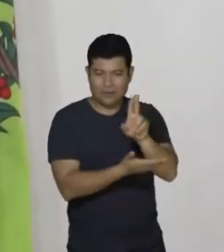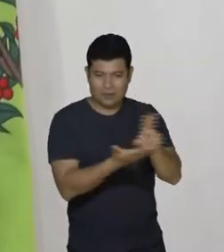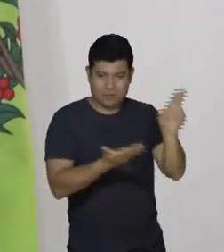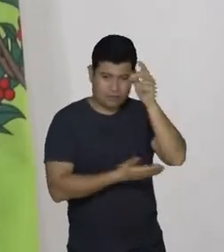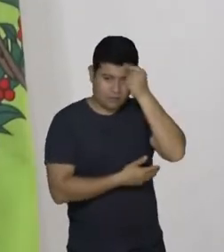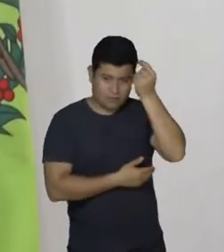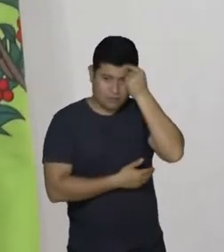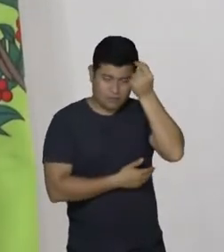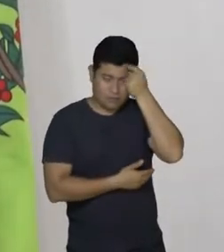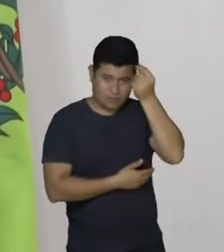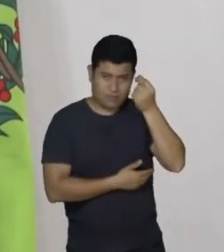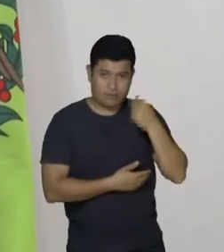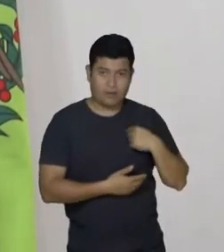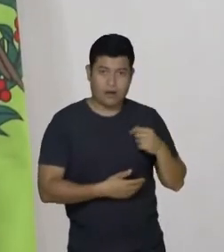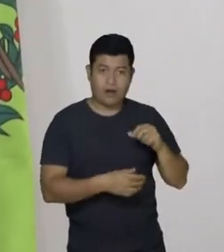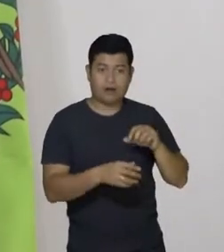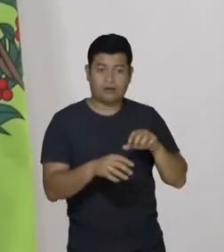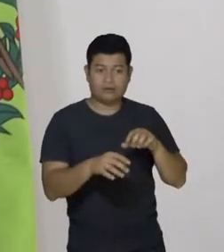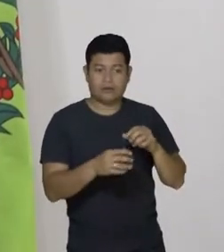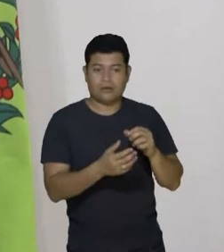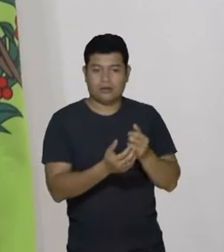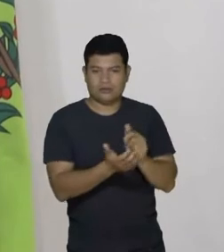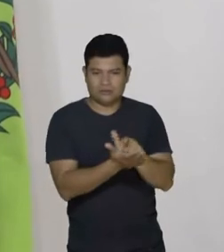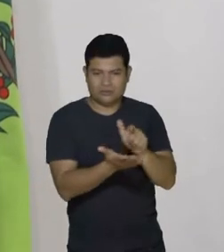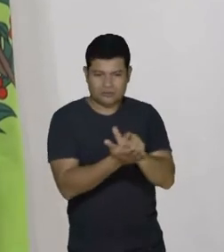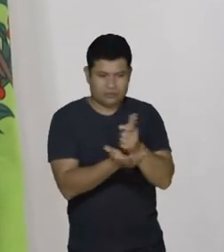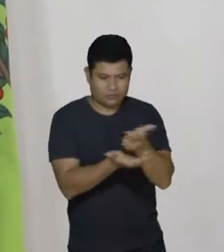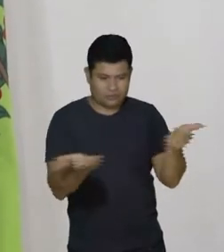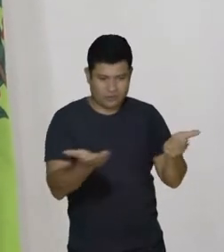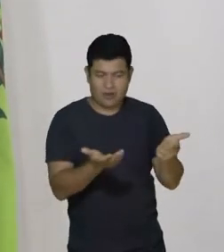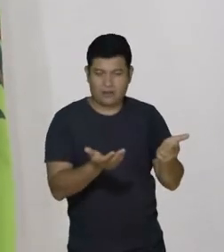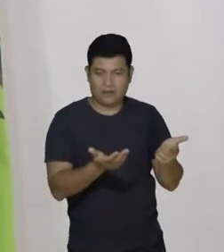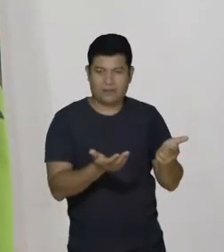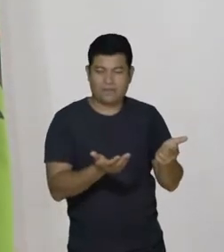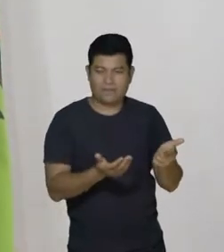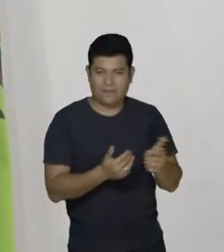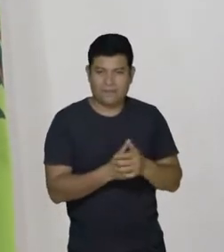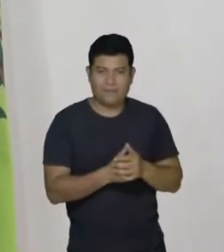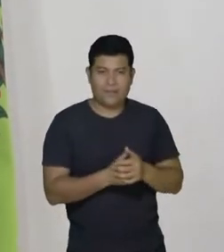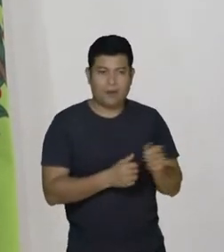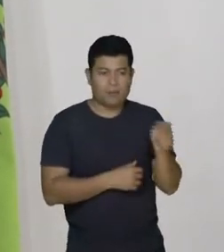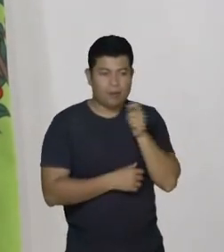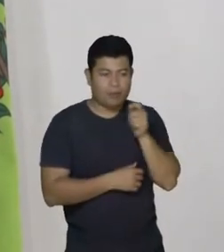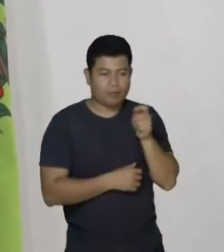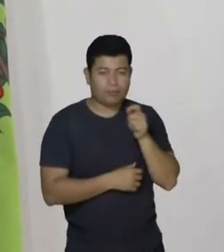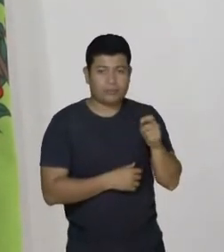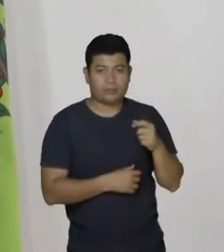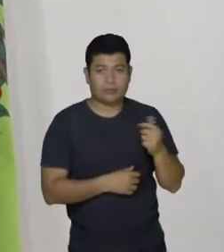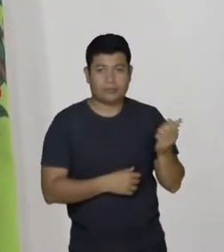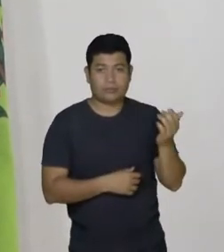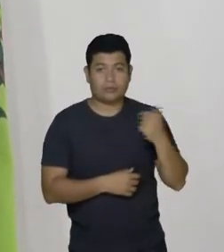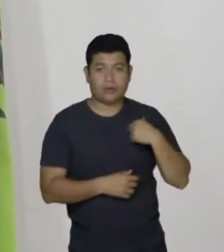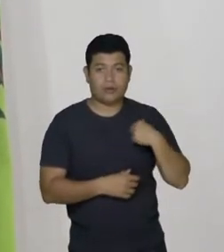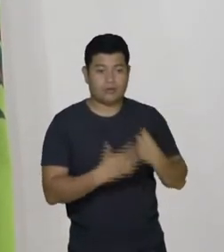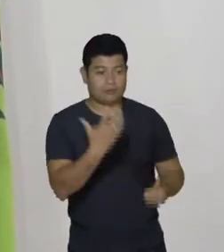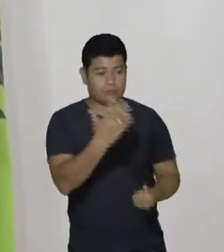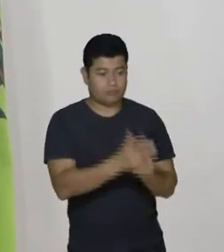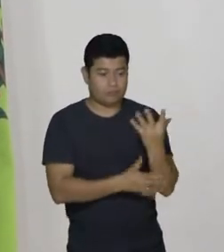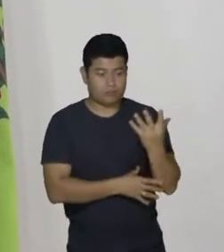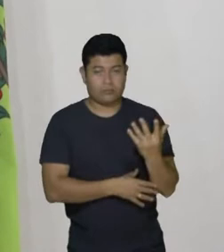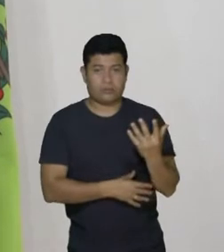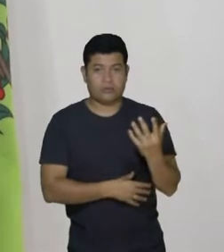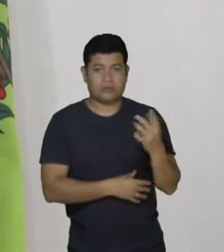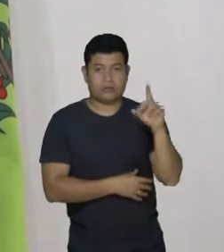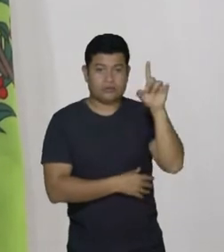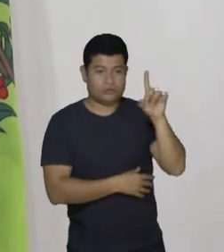como era uma faculdade nova, o Instituto Luterano de Santa Catarina, eu fui o fundador do